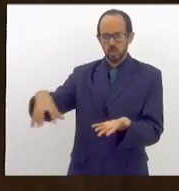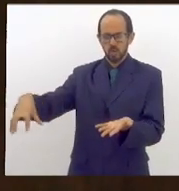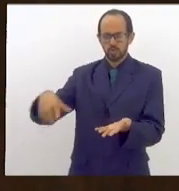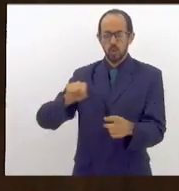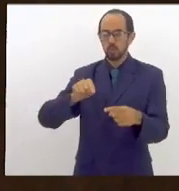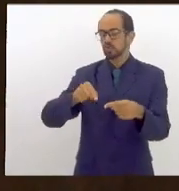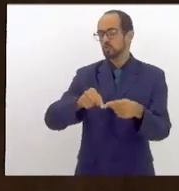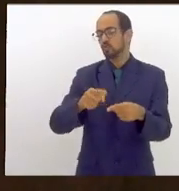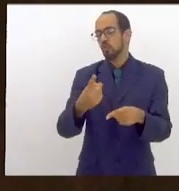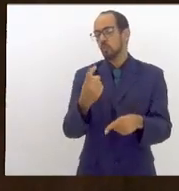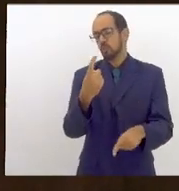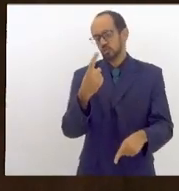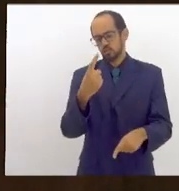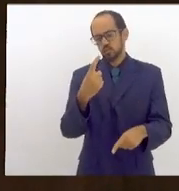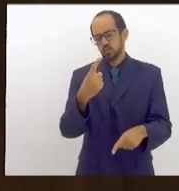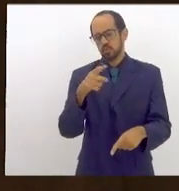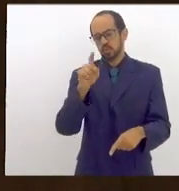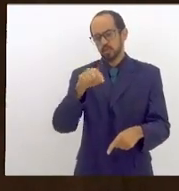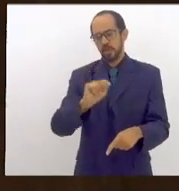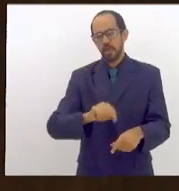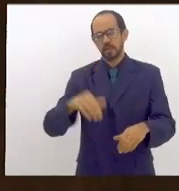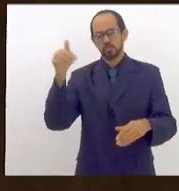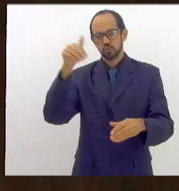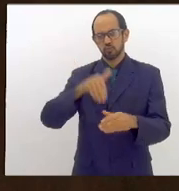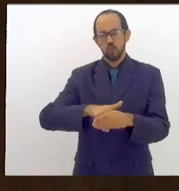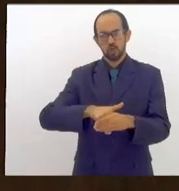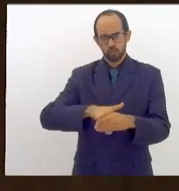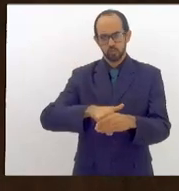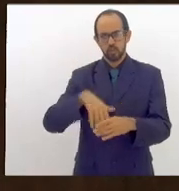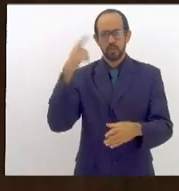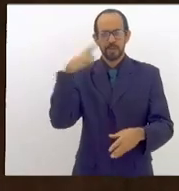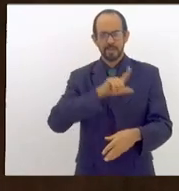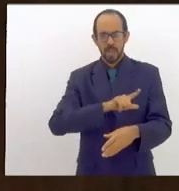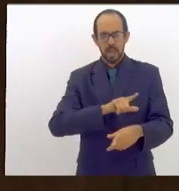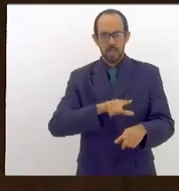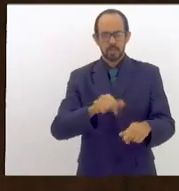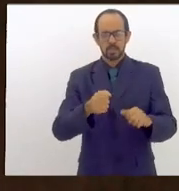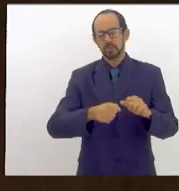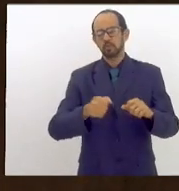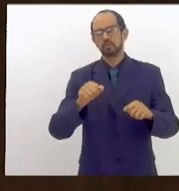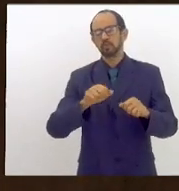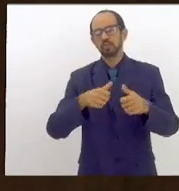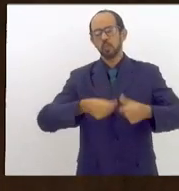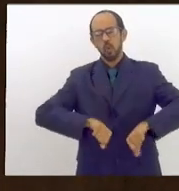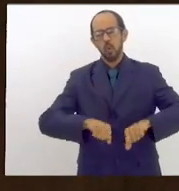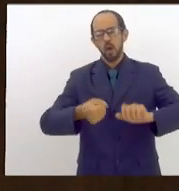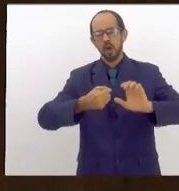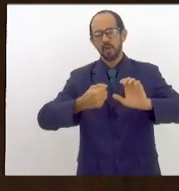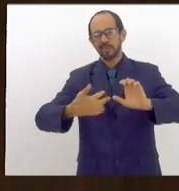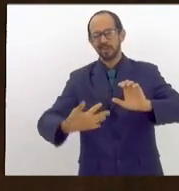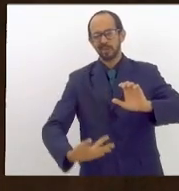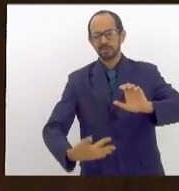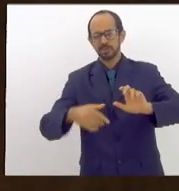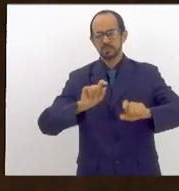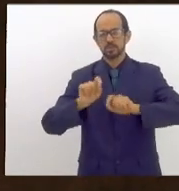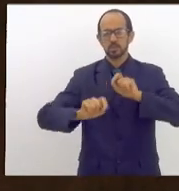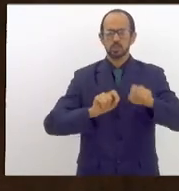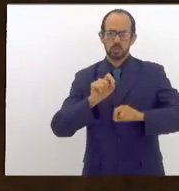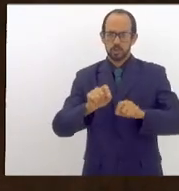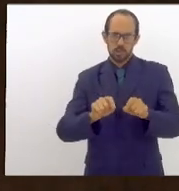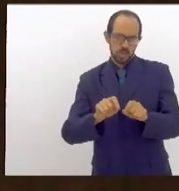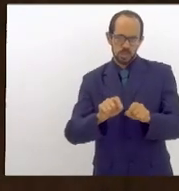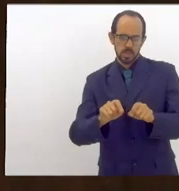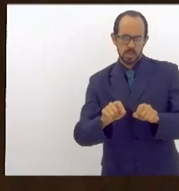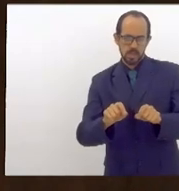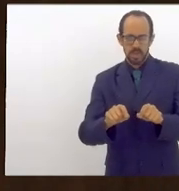objetivo um objetivo eleitoral que caracterizou exatamente aquilo que já tá sendo